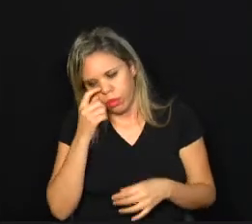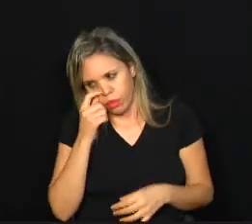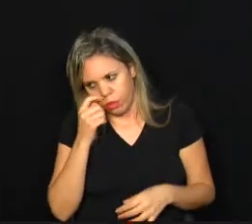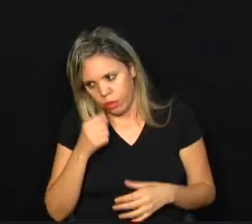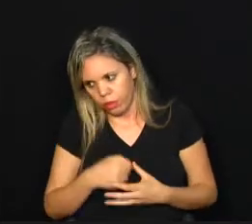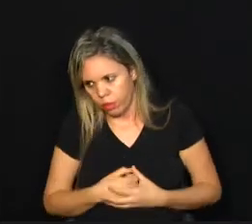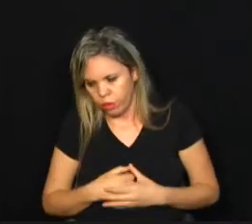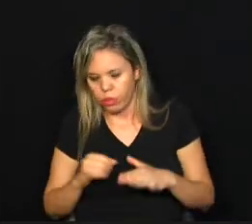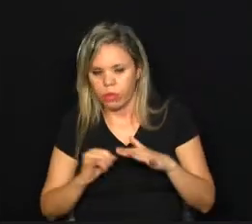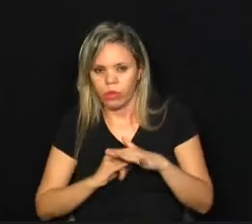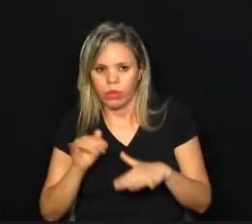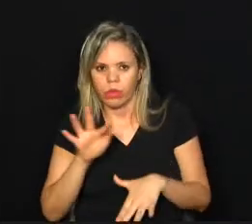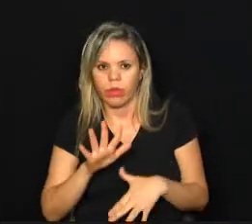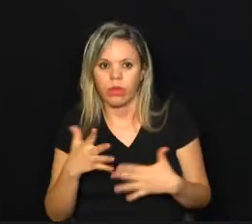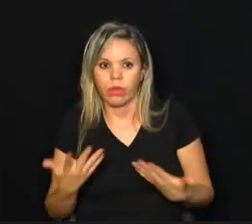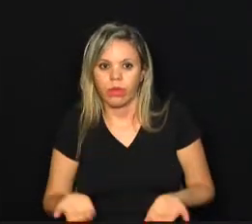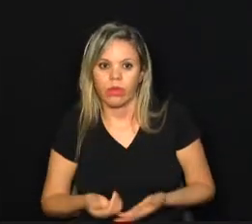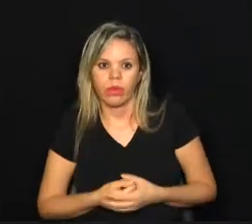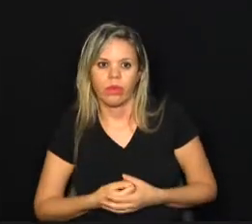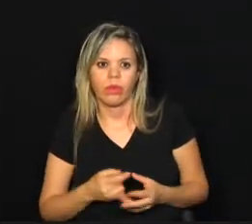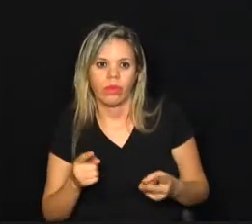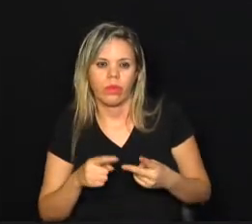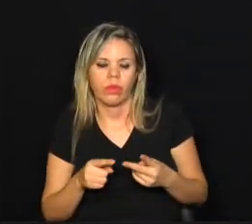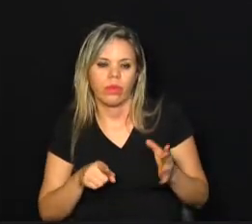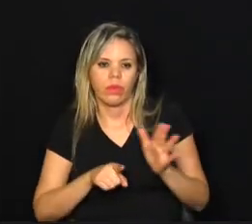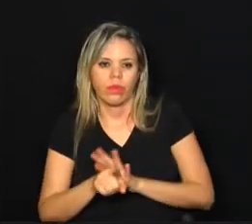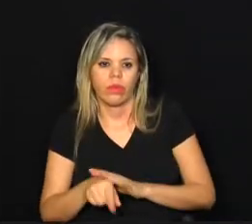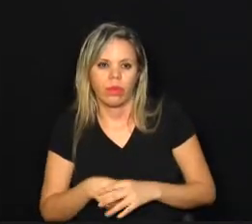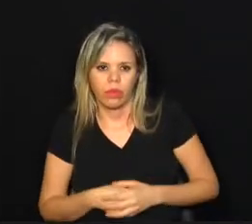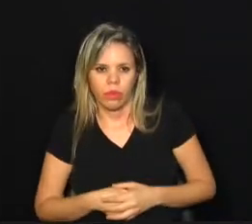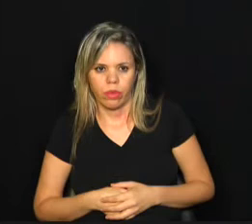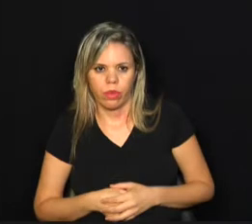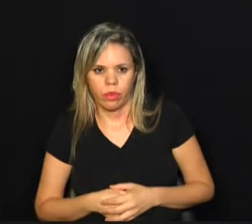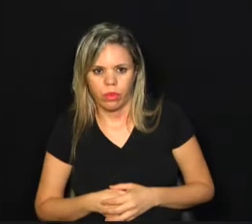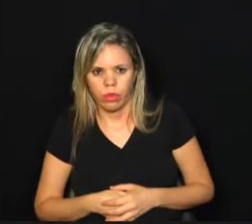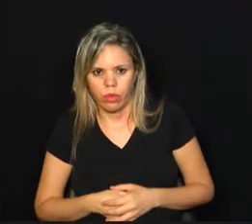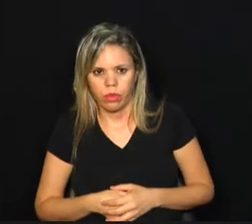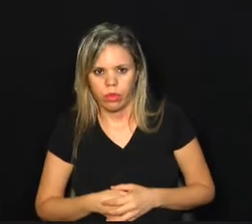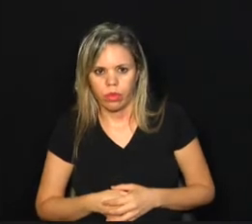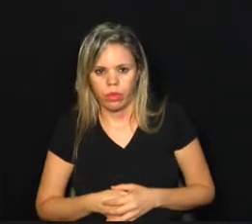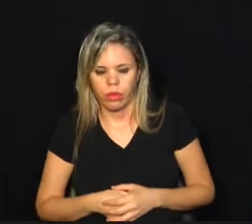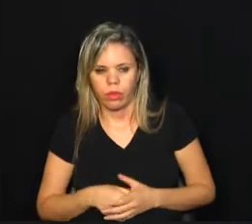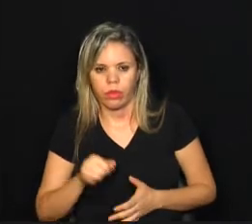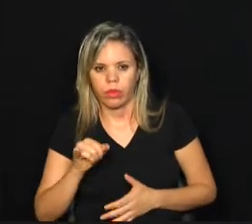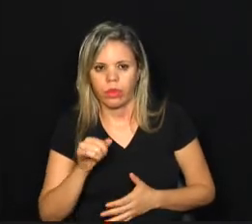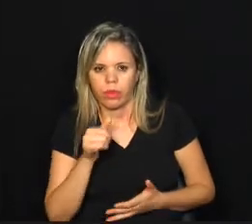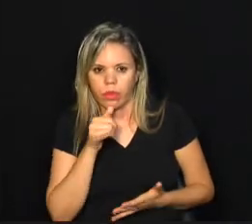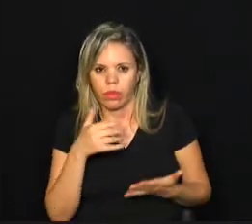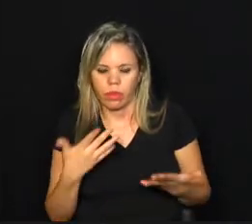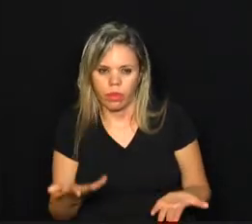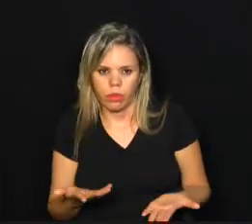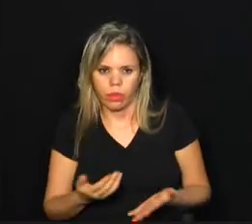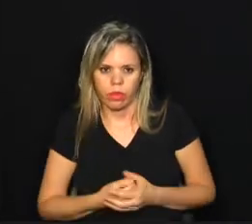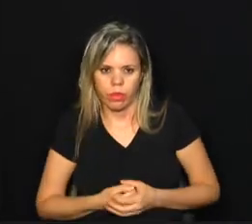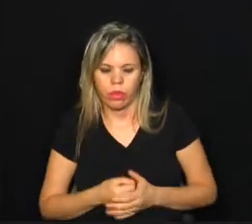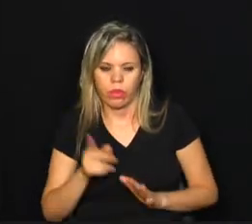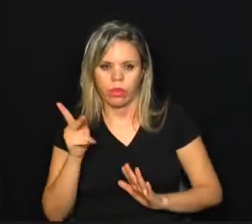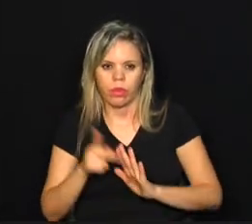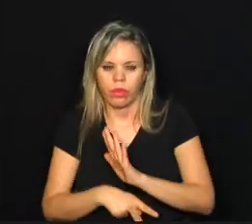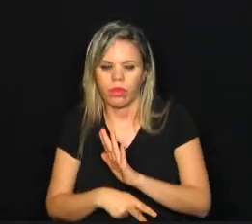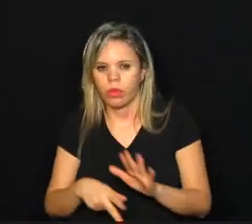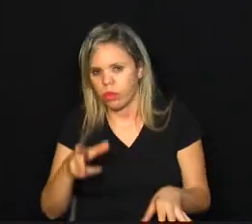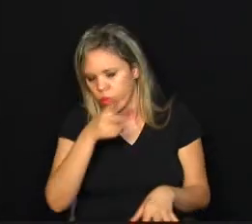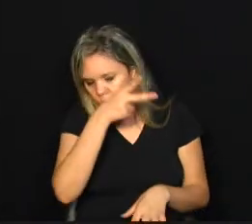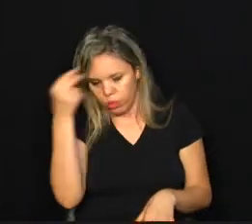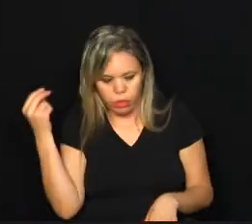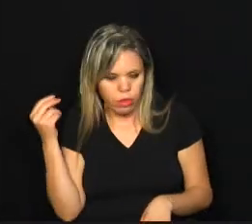o Instituto Federal? E outra pergunta é o seguinte: se há algum projeto da